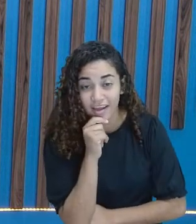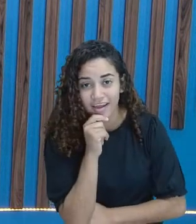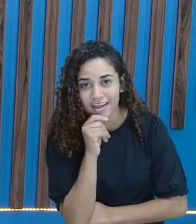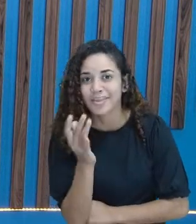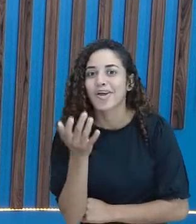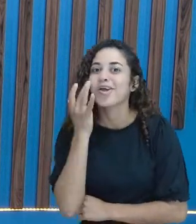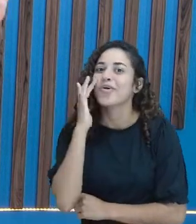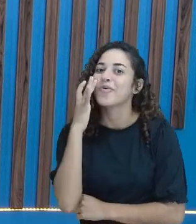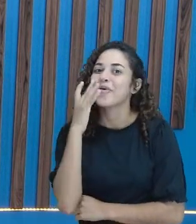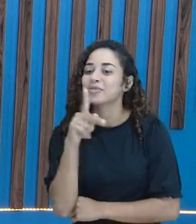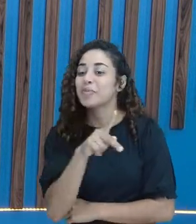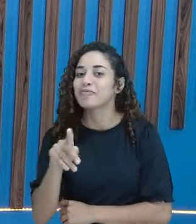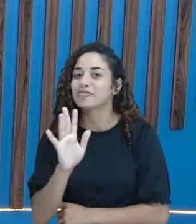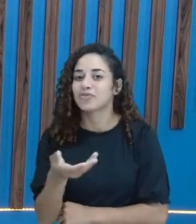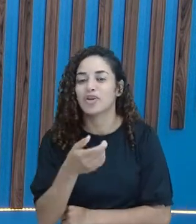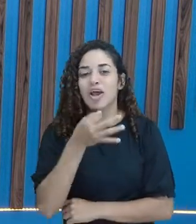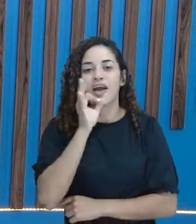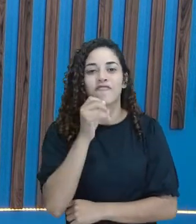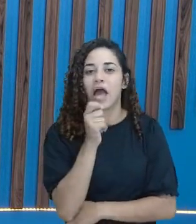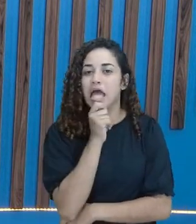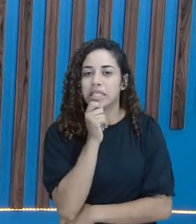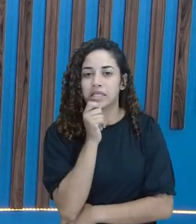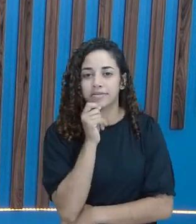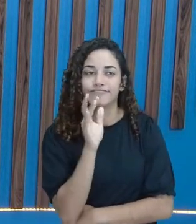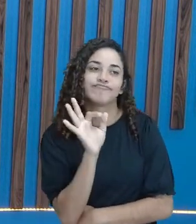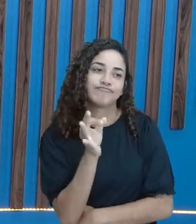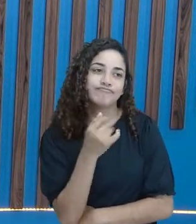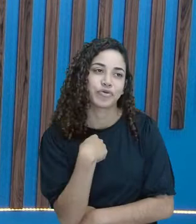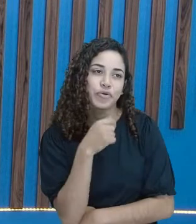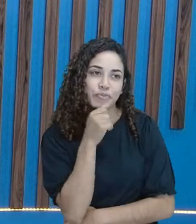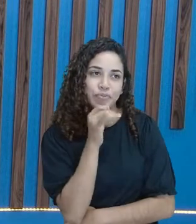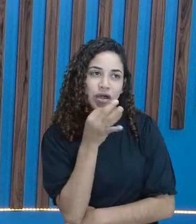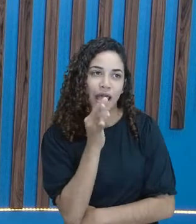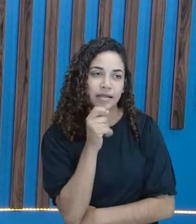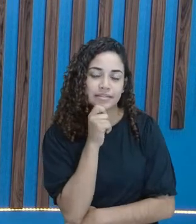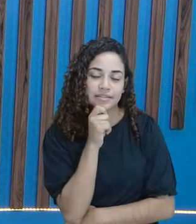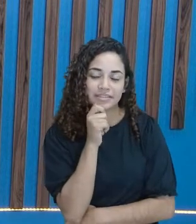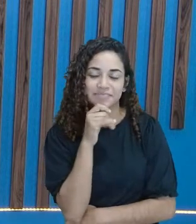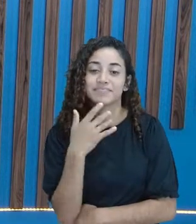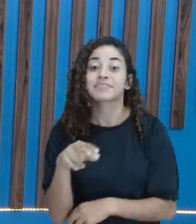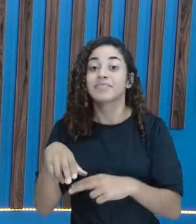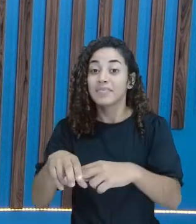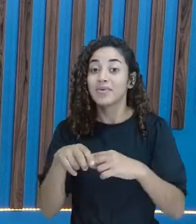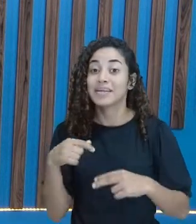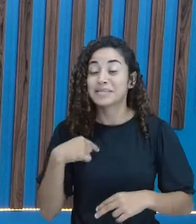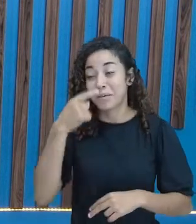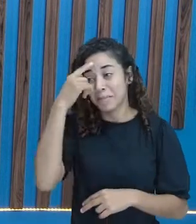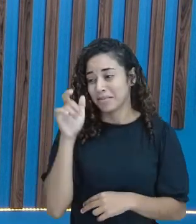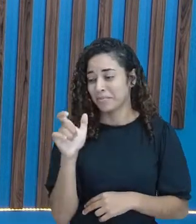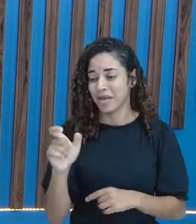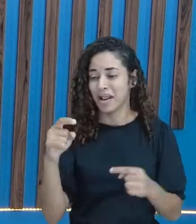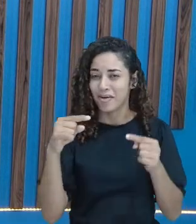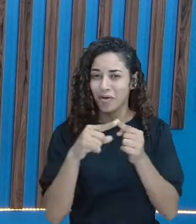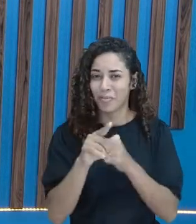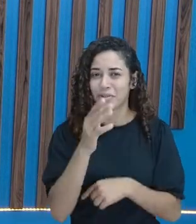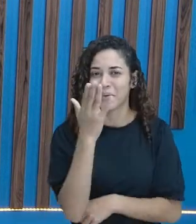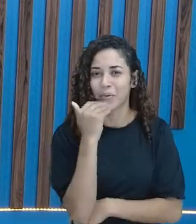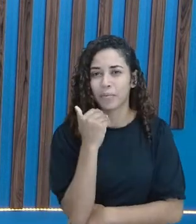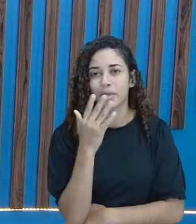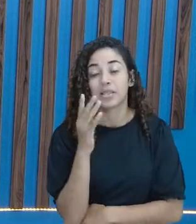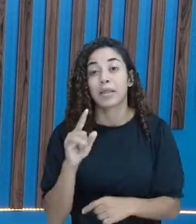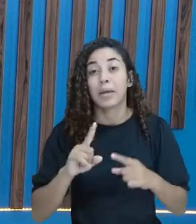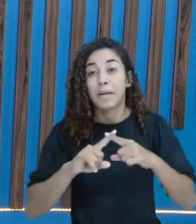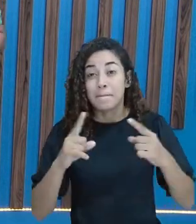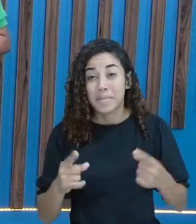a professora Verônica não tomou o café da manhã. Não tomei. Por isso, ela está pensando que quinosfera é de comer. Mas